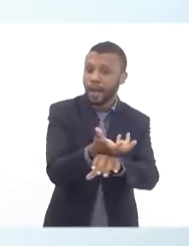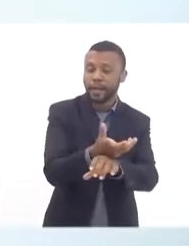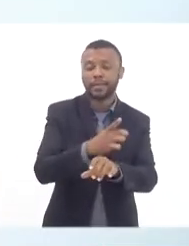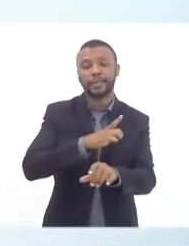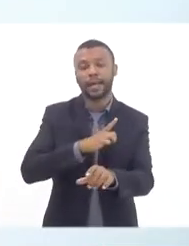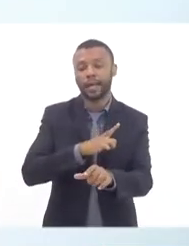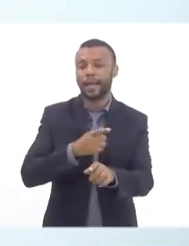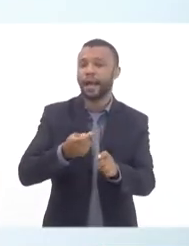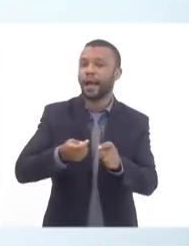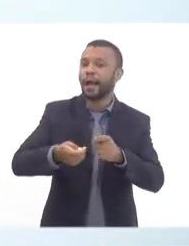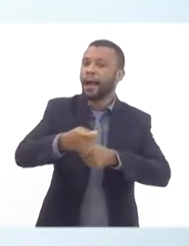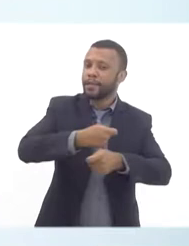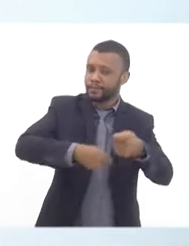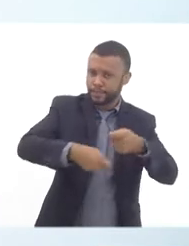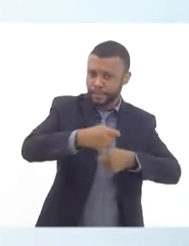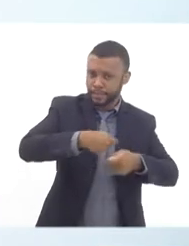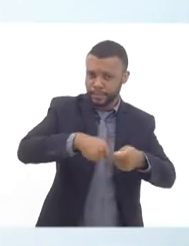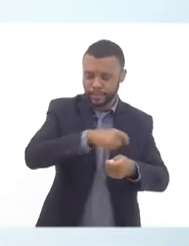parque,